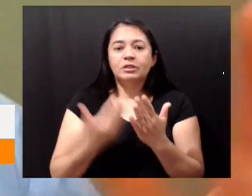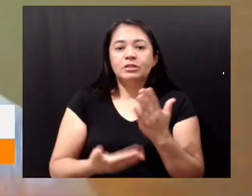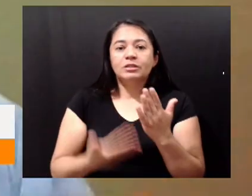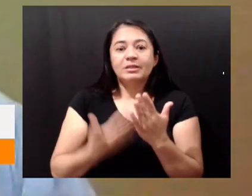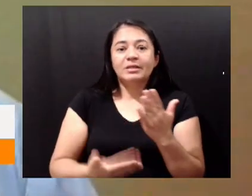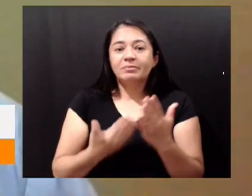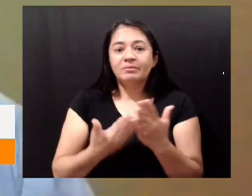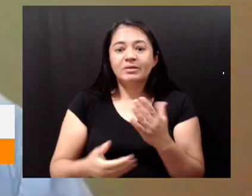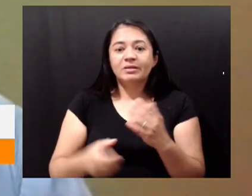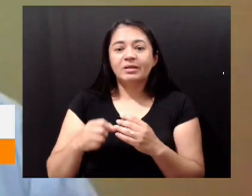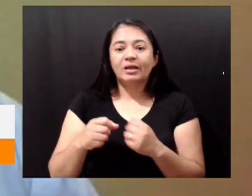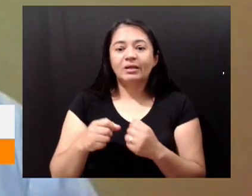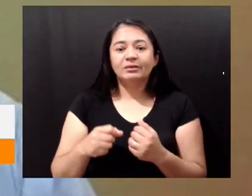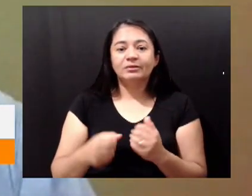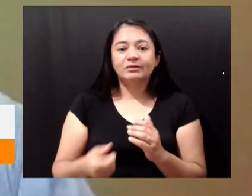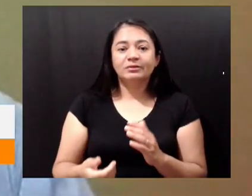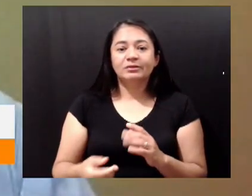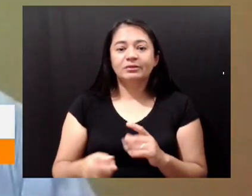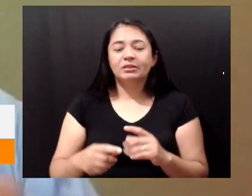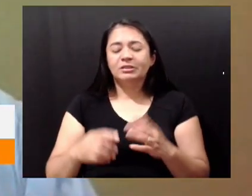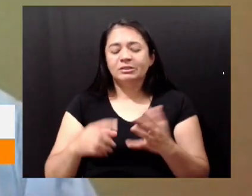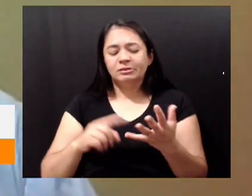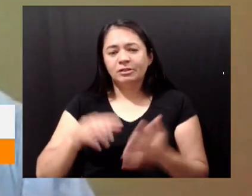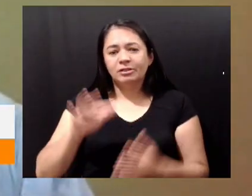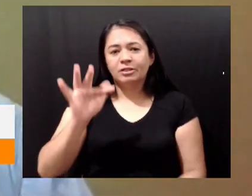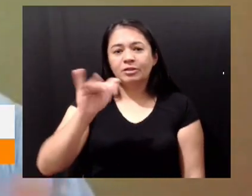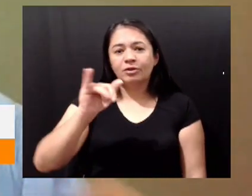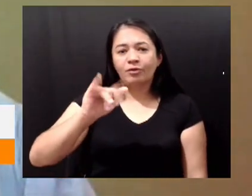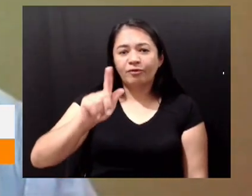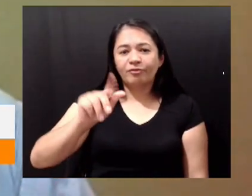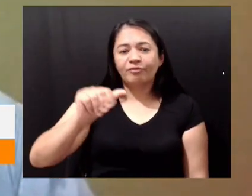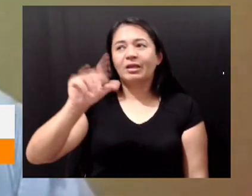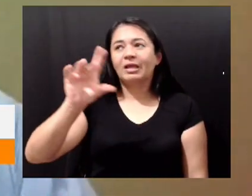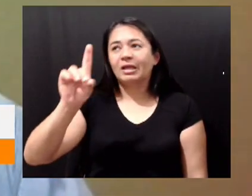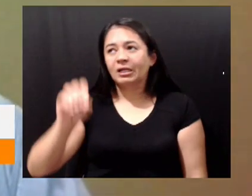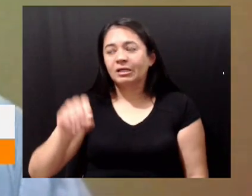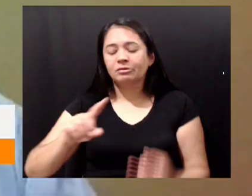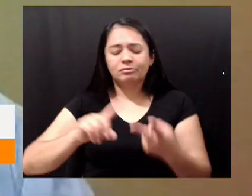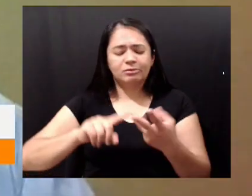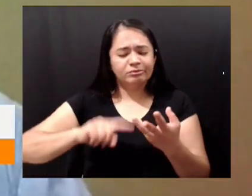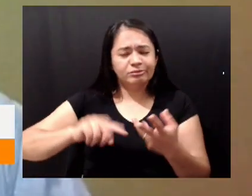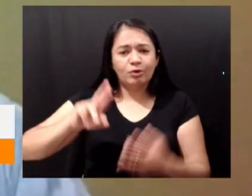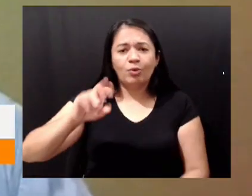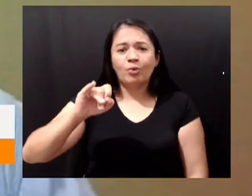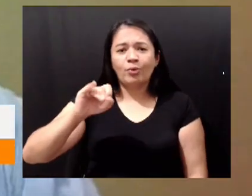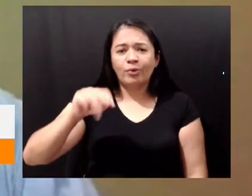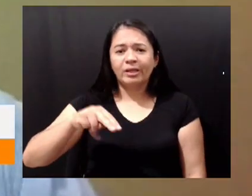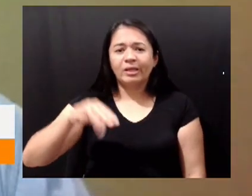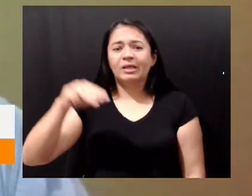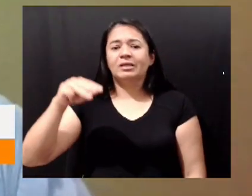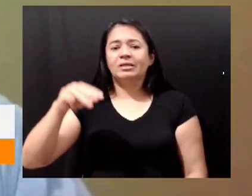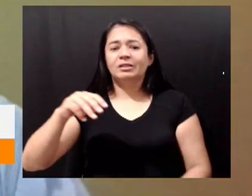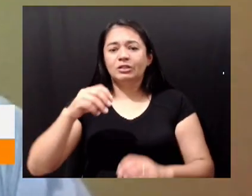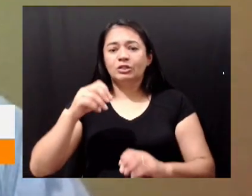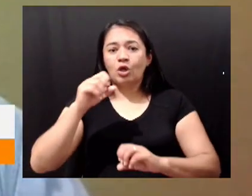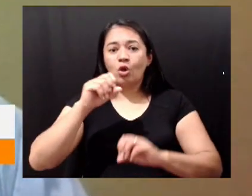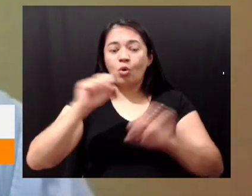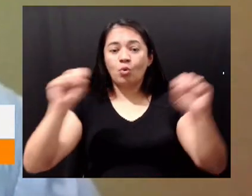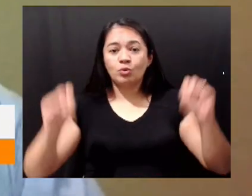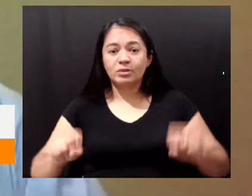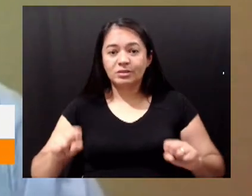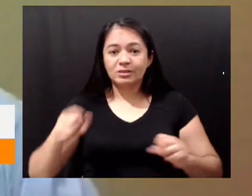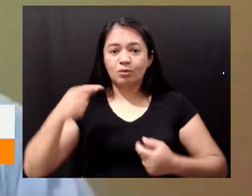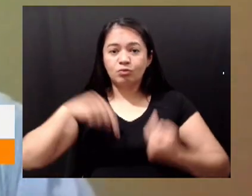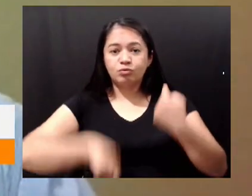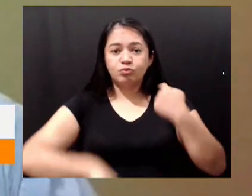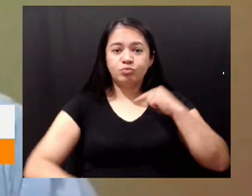isso sobrecarrega fígado, Uhum. sobrecarrega rins, o sistema circulatório mesmo tem várias